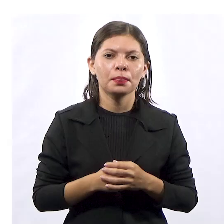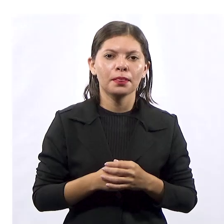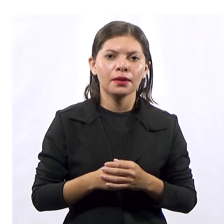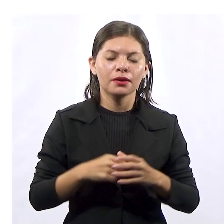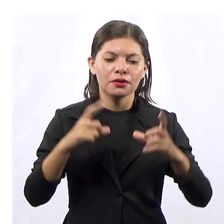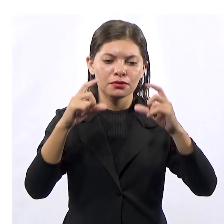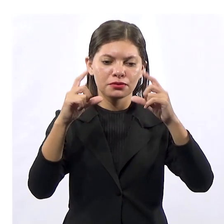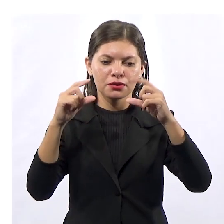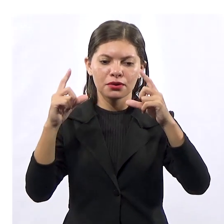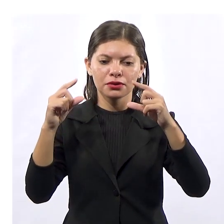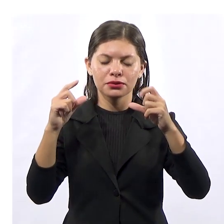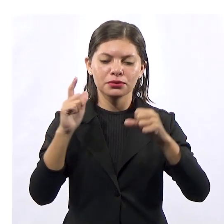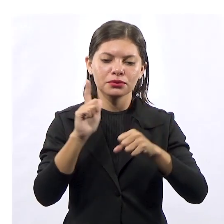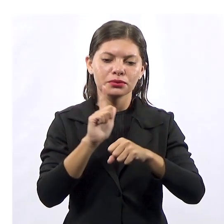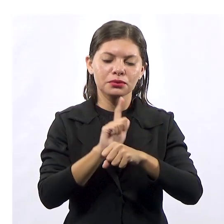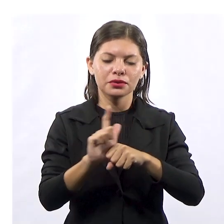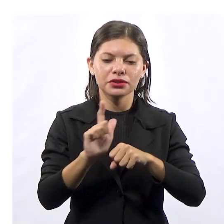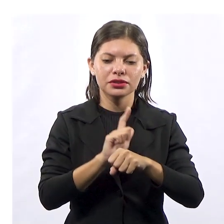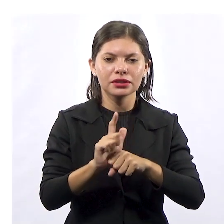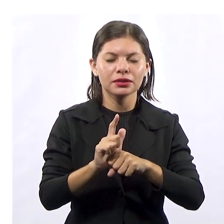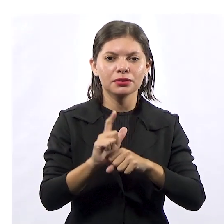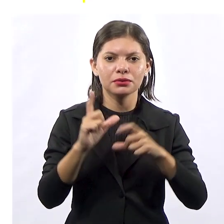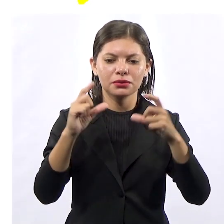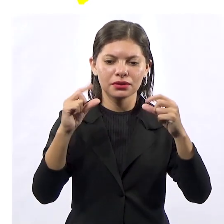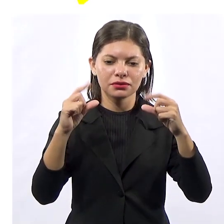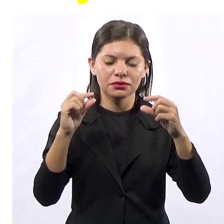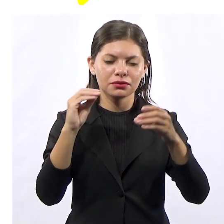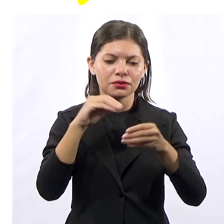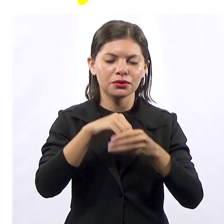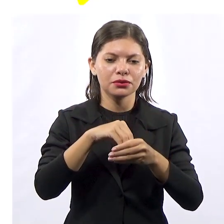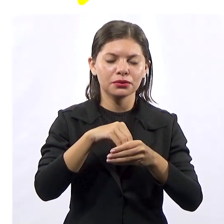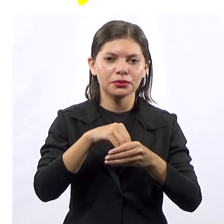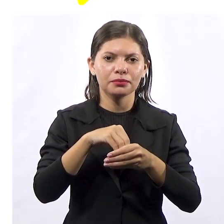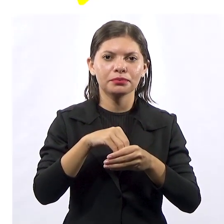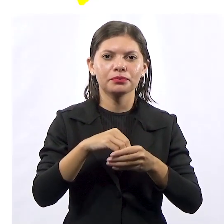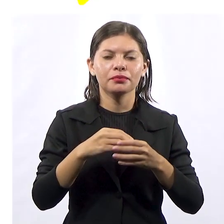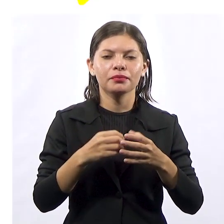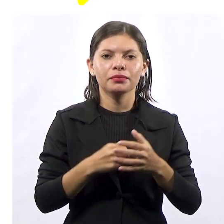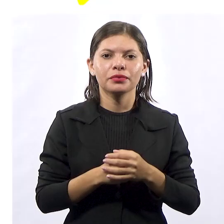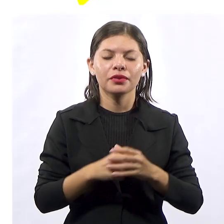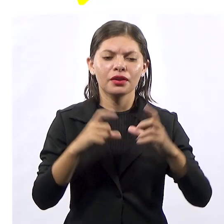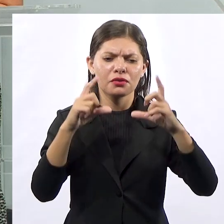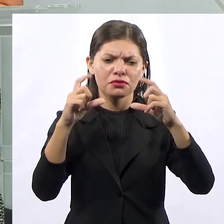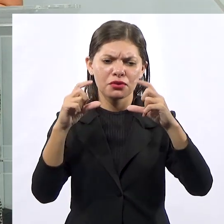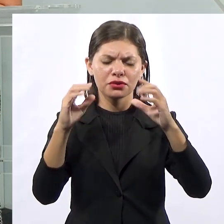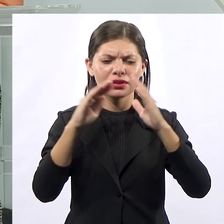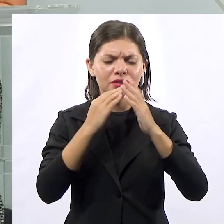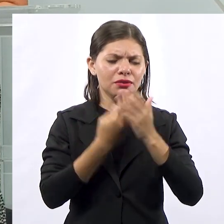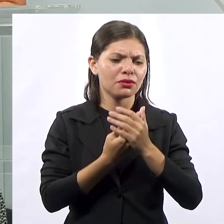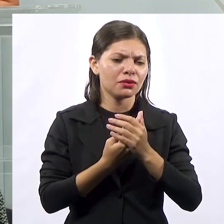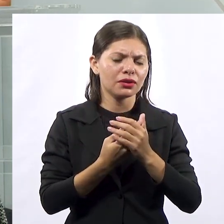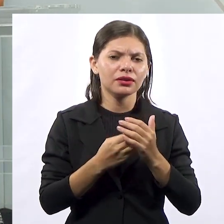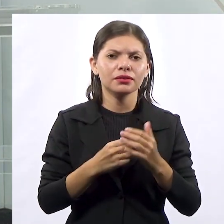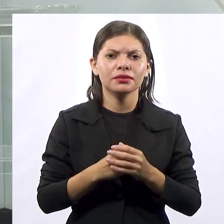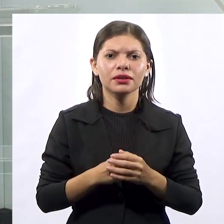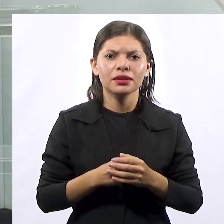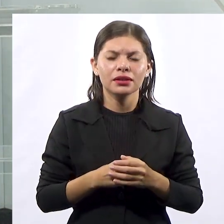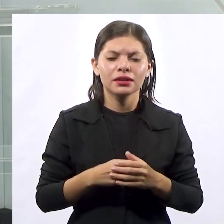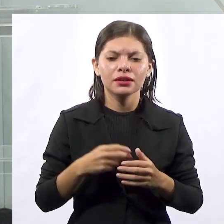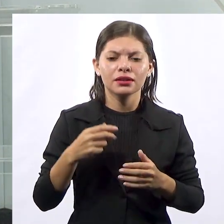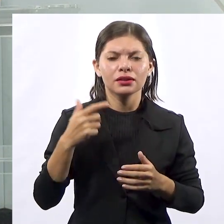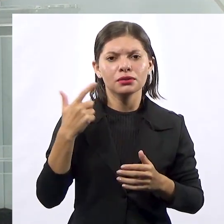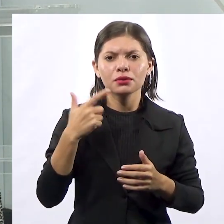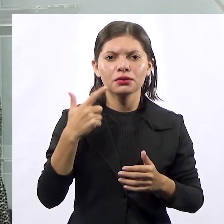com a gestão. Aí coloca lá a foto. Apêndice 2, foto da escola. Apêndice